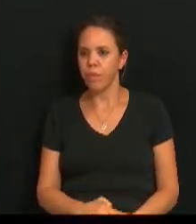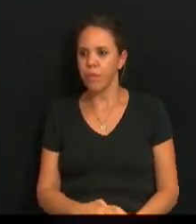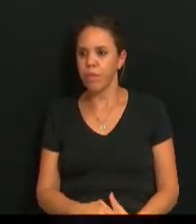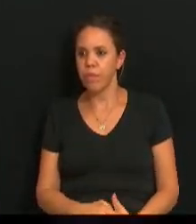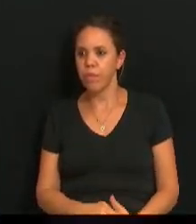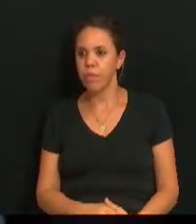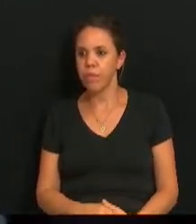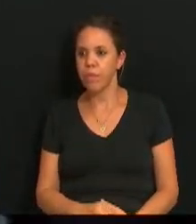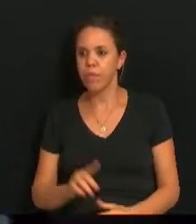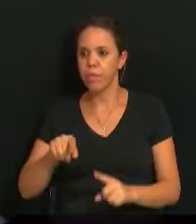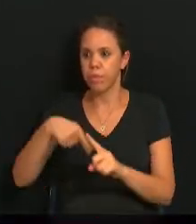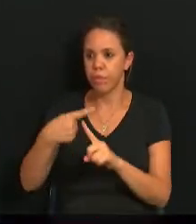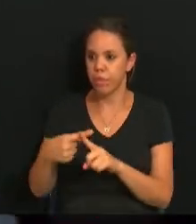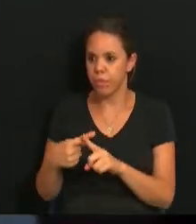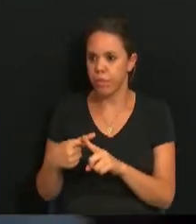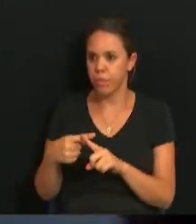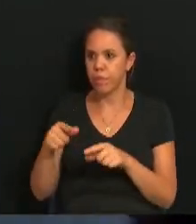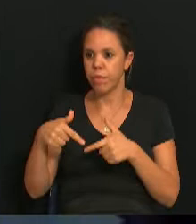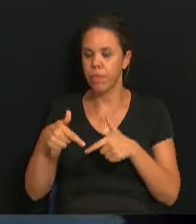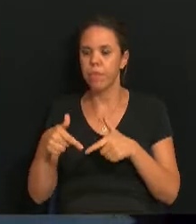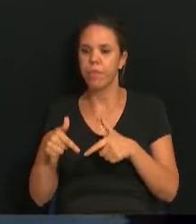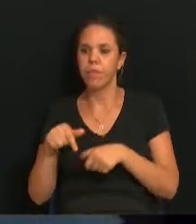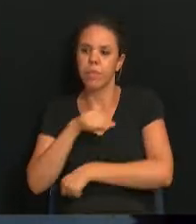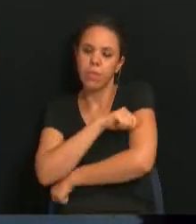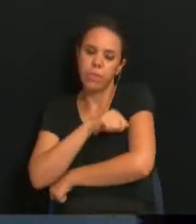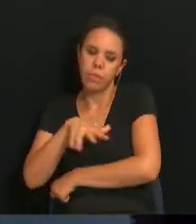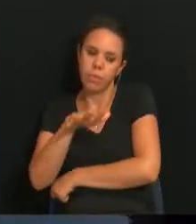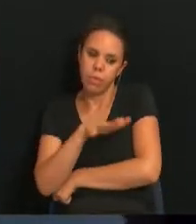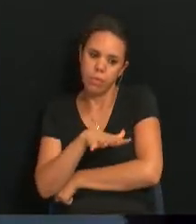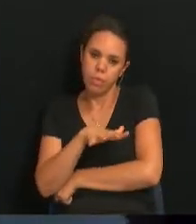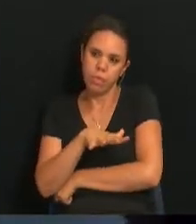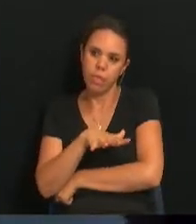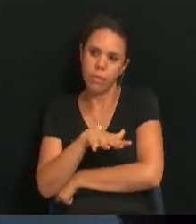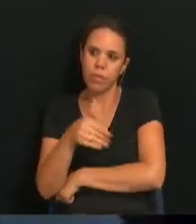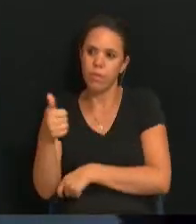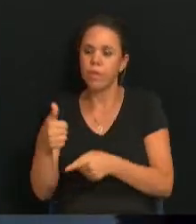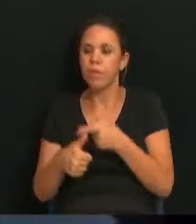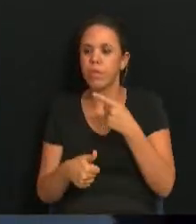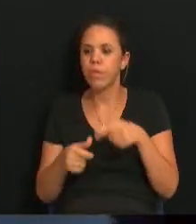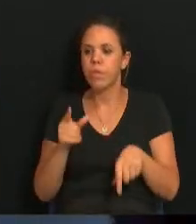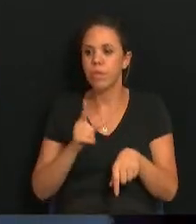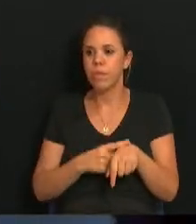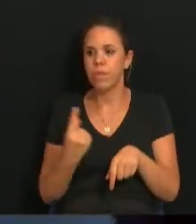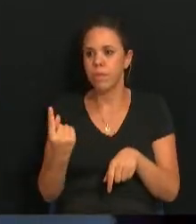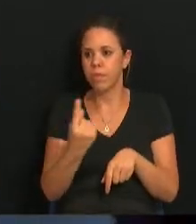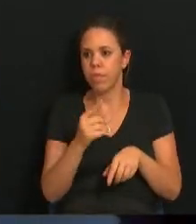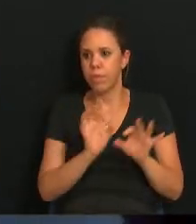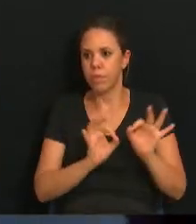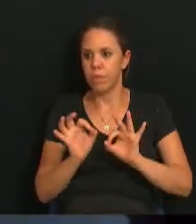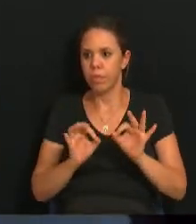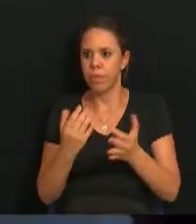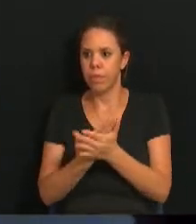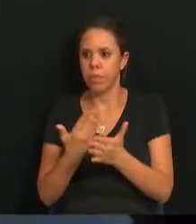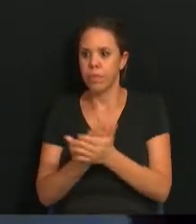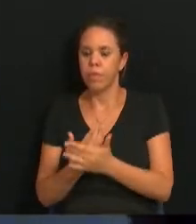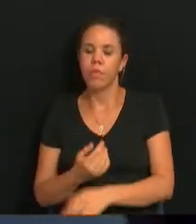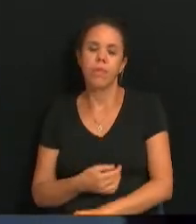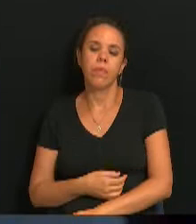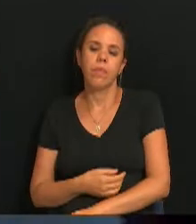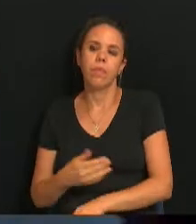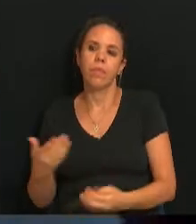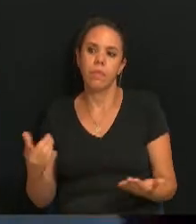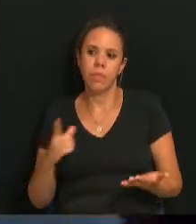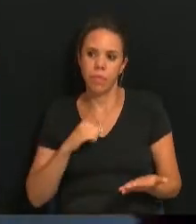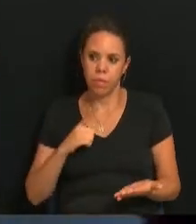Para além do trabalho direto com os alunos, o primeiro item é o tempo individual de preparação das aulas, né? E que hoje tem uma implicação